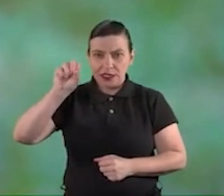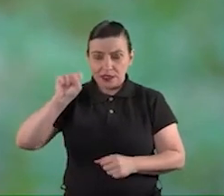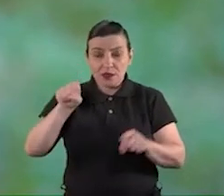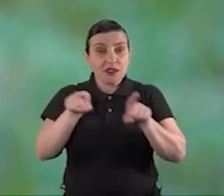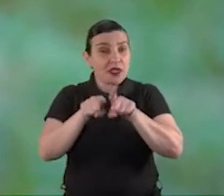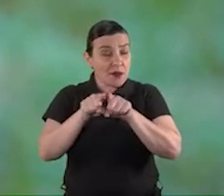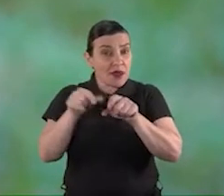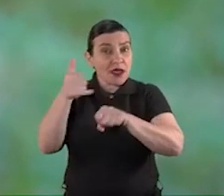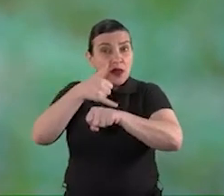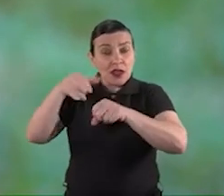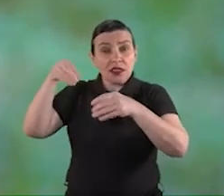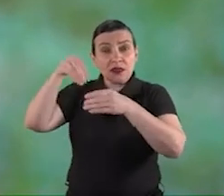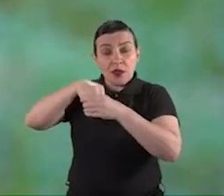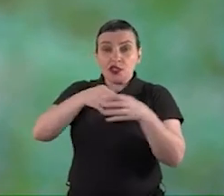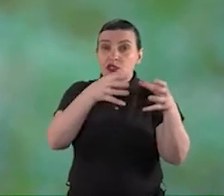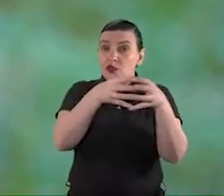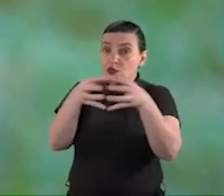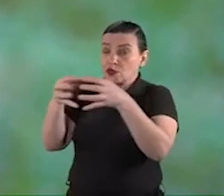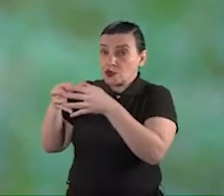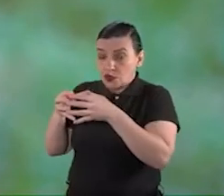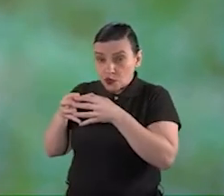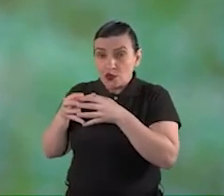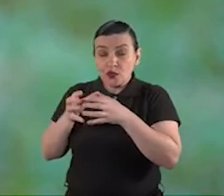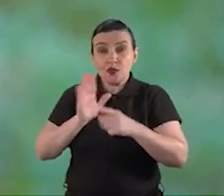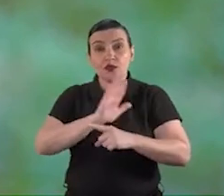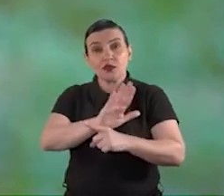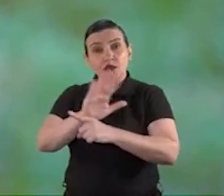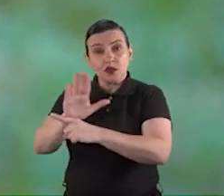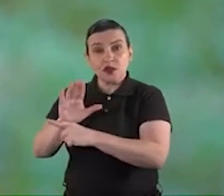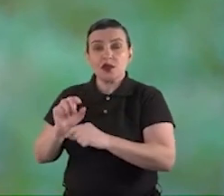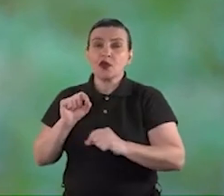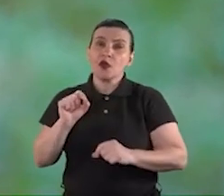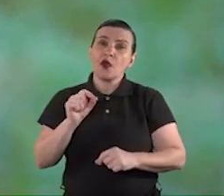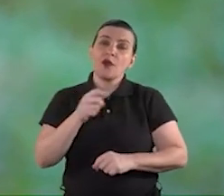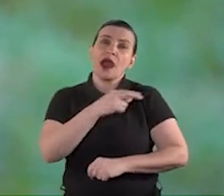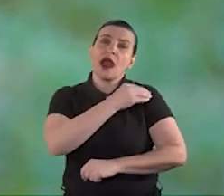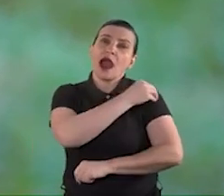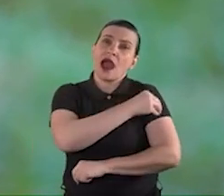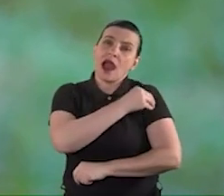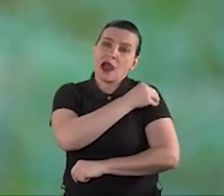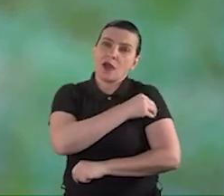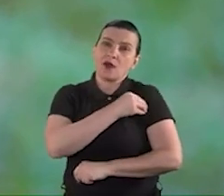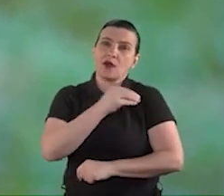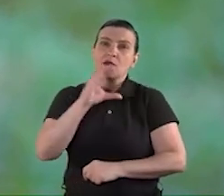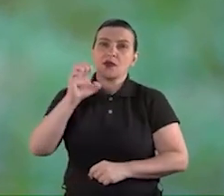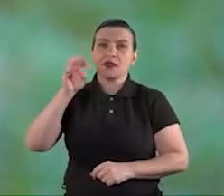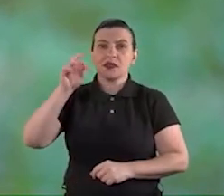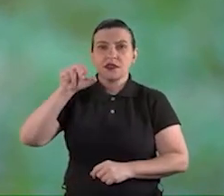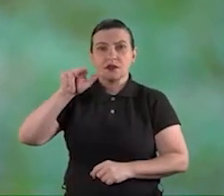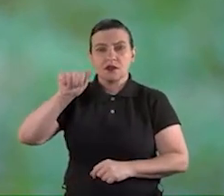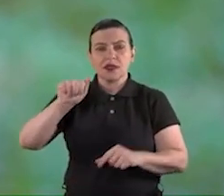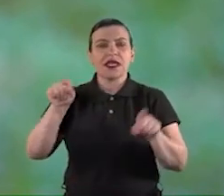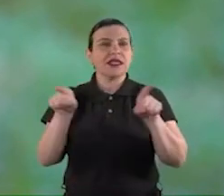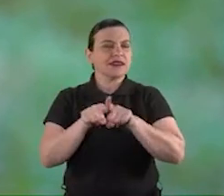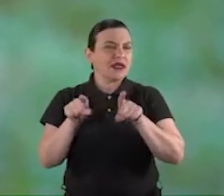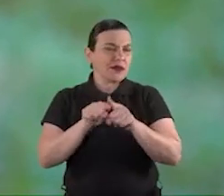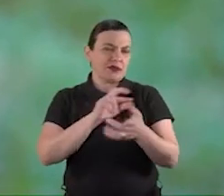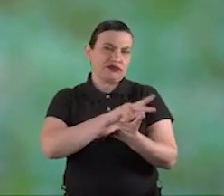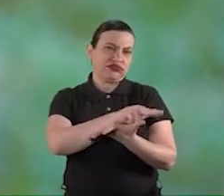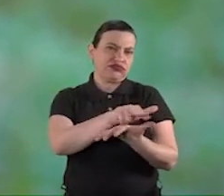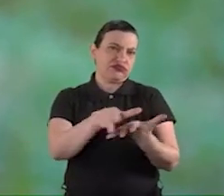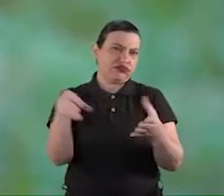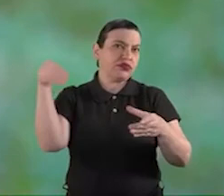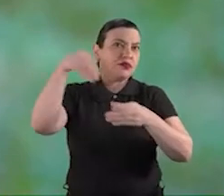também podem conter grupos funcionais as coisas como é teres álcool cetonas e claro há muitos e muitos